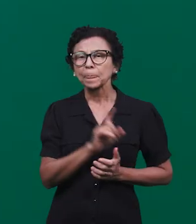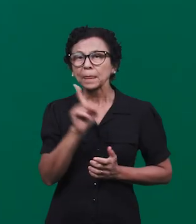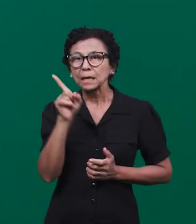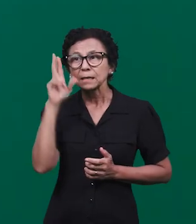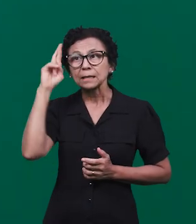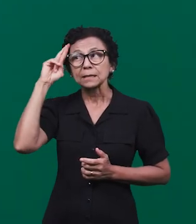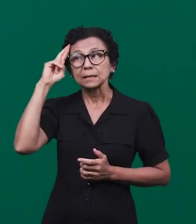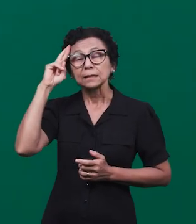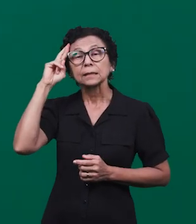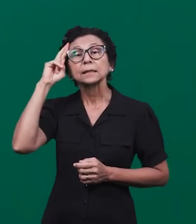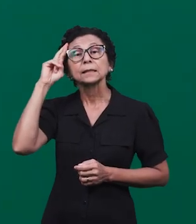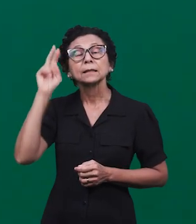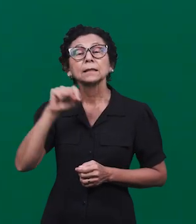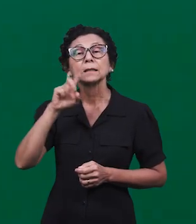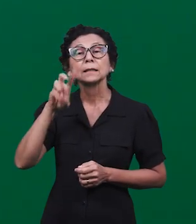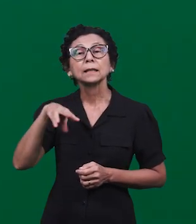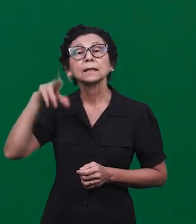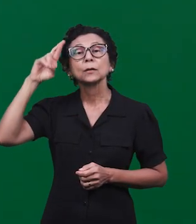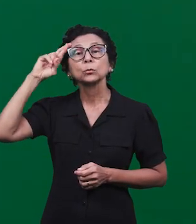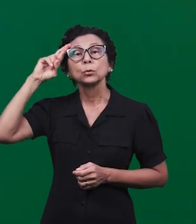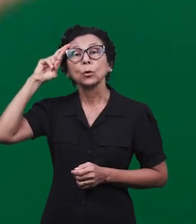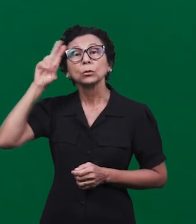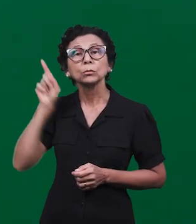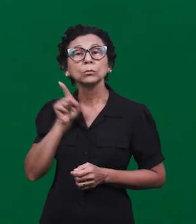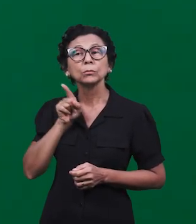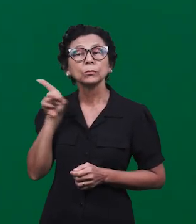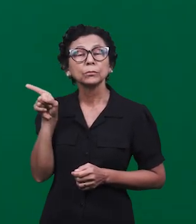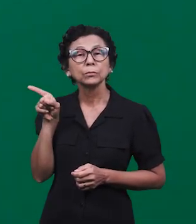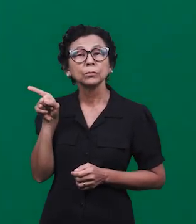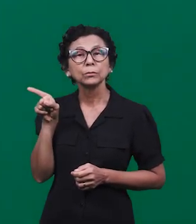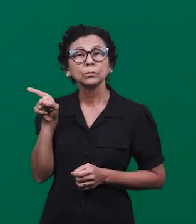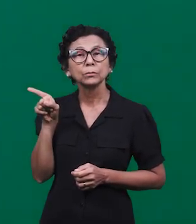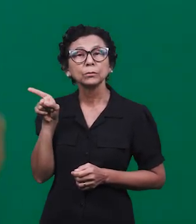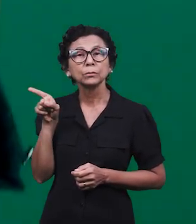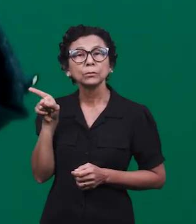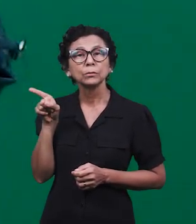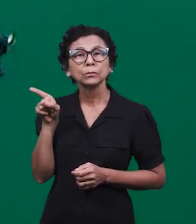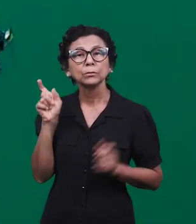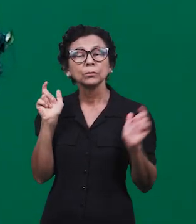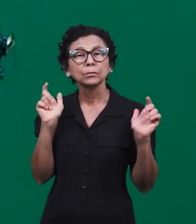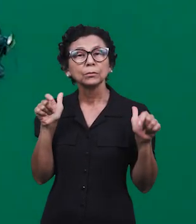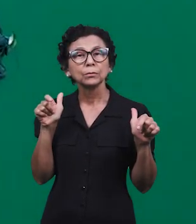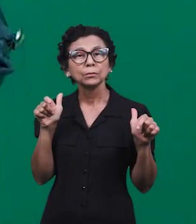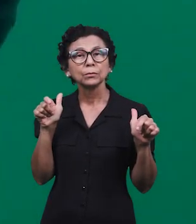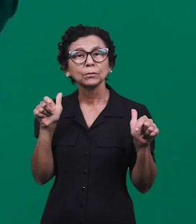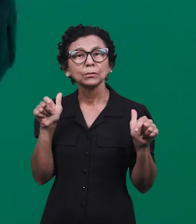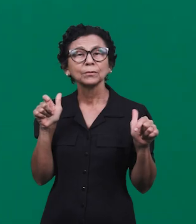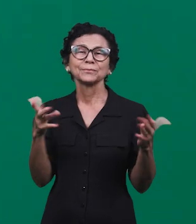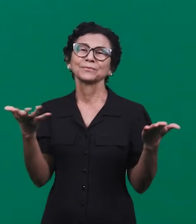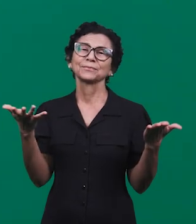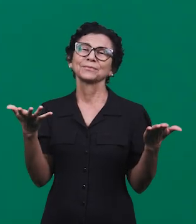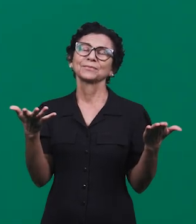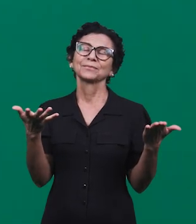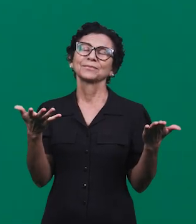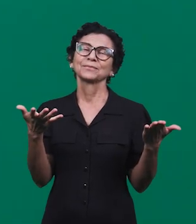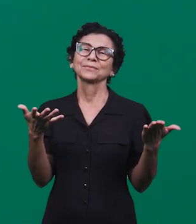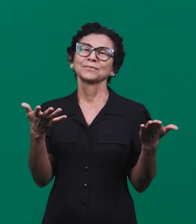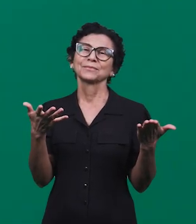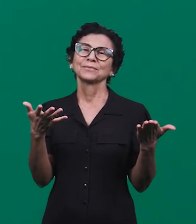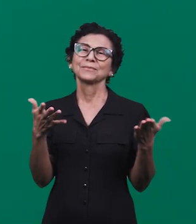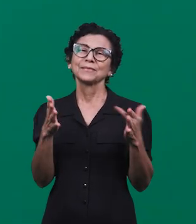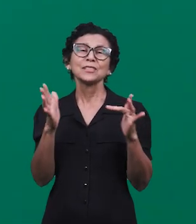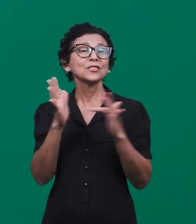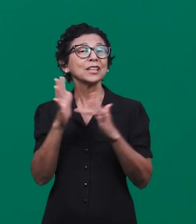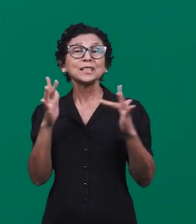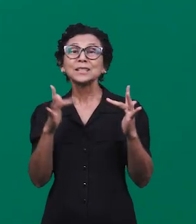deste campo? Quem é o dono deste campo? Jesus, você quer